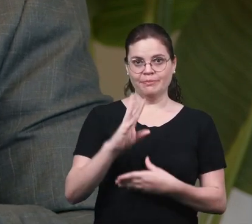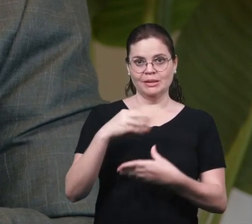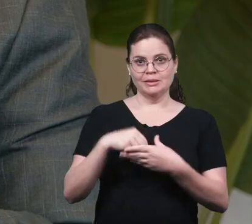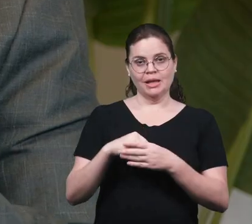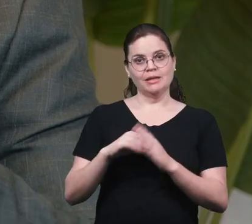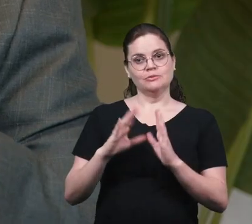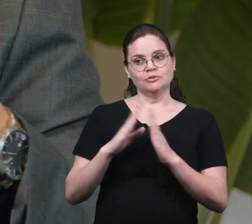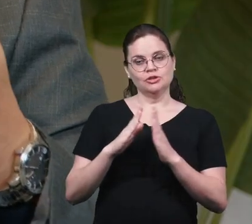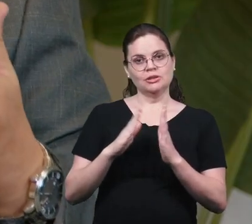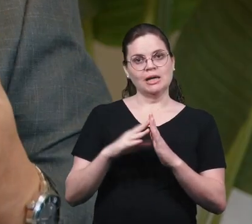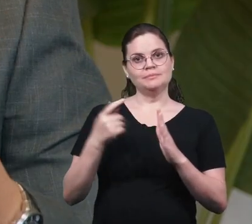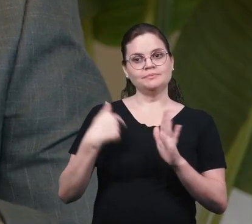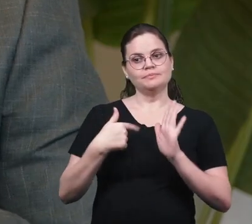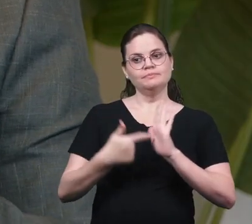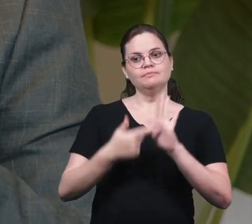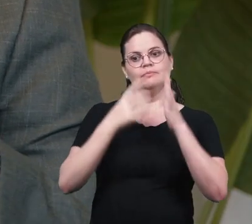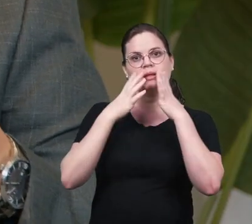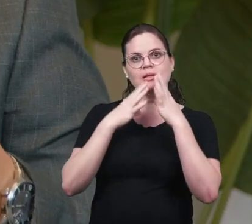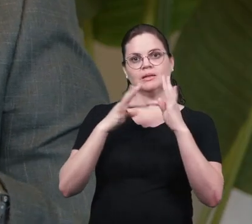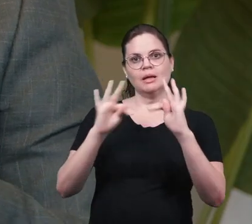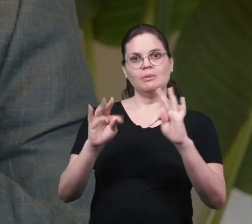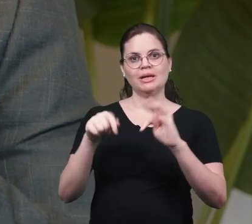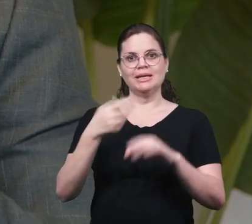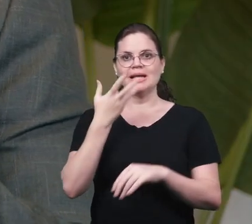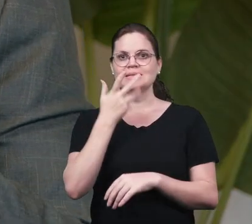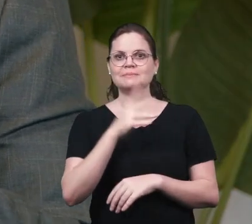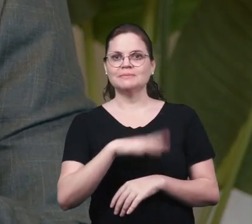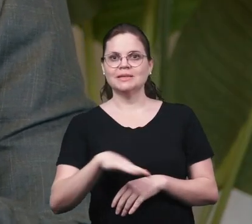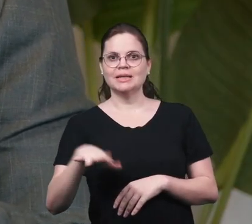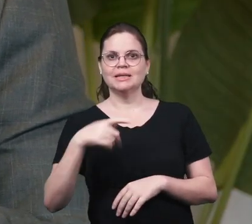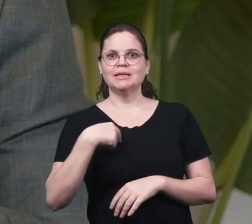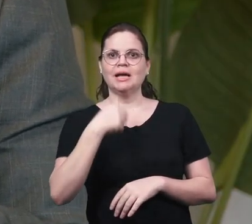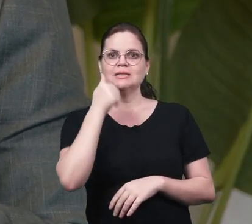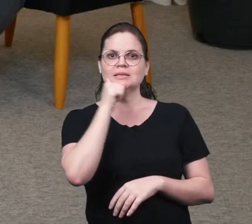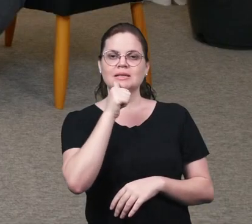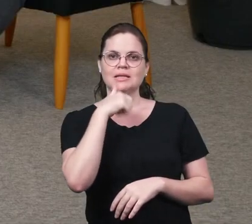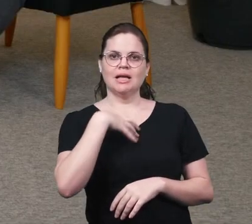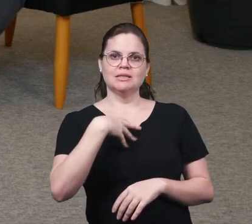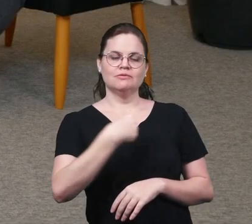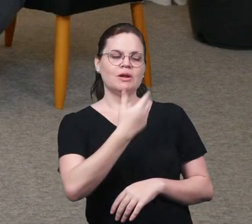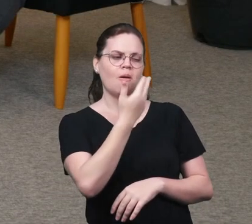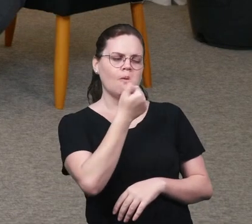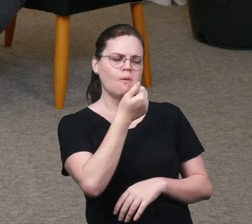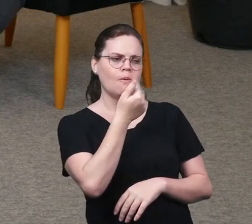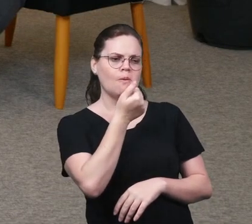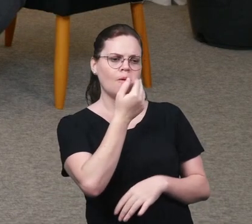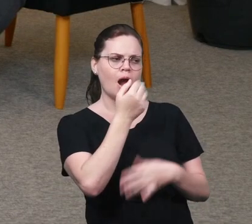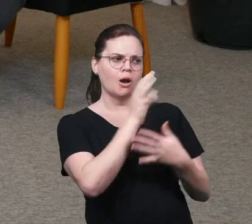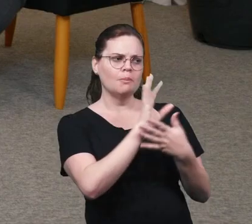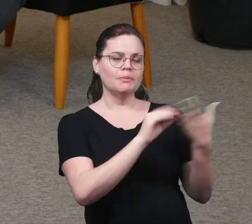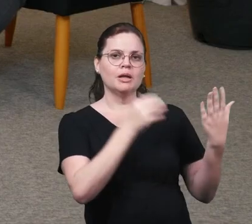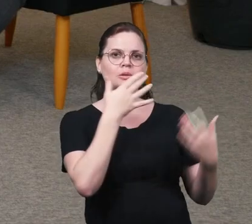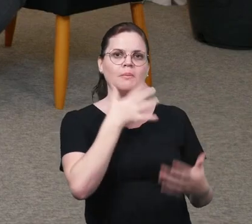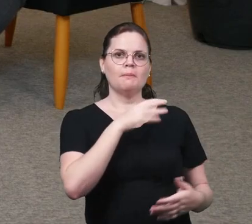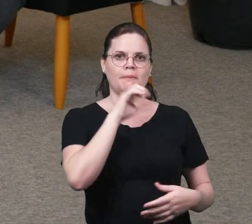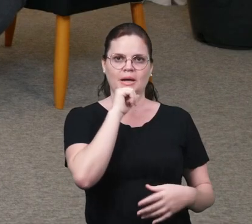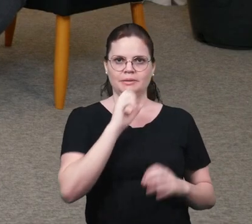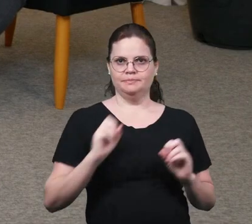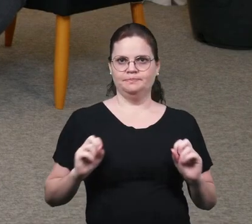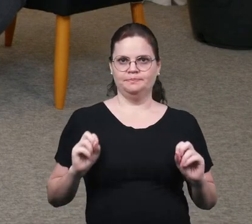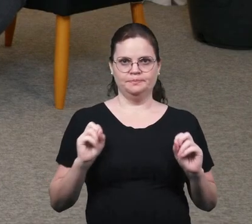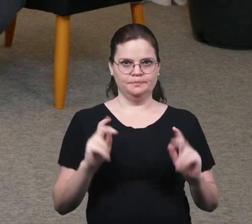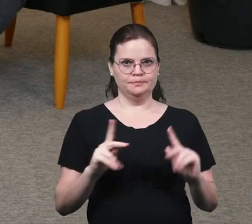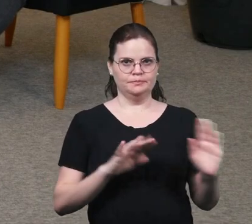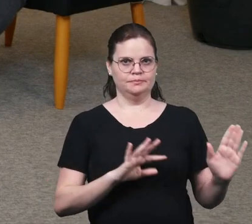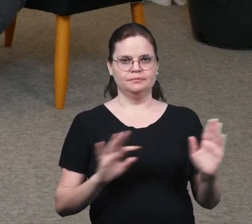maneira como as meninas cresceram e foram educadas no exemplo do pai. Amém? Amém. Muito bem. Começando,